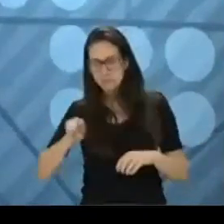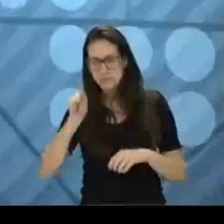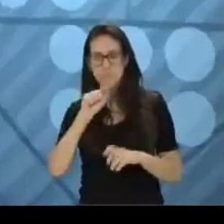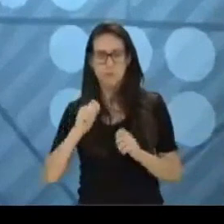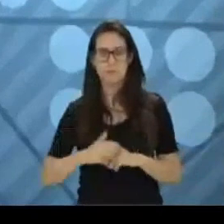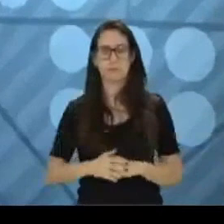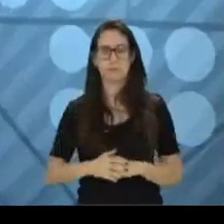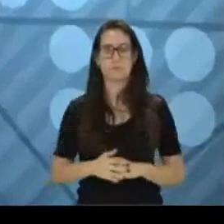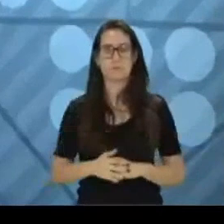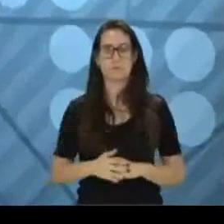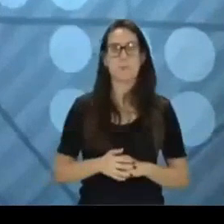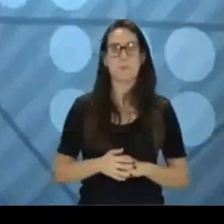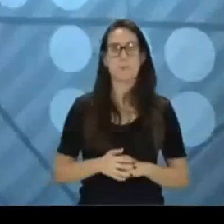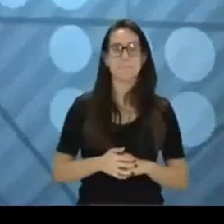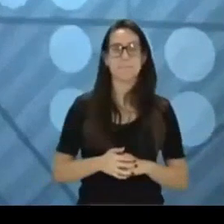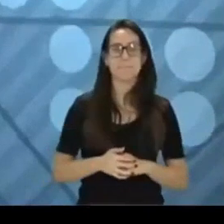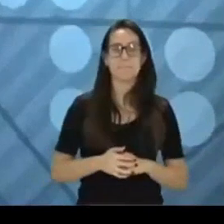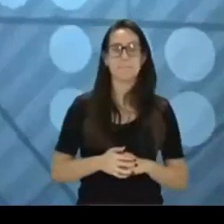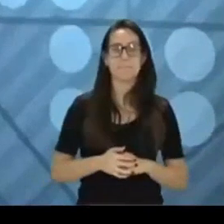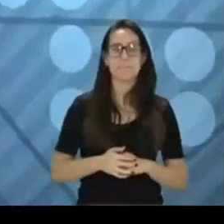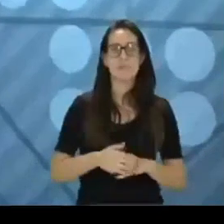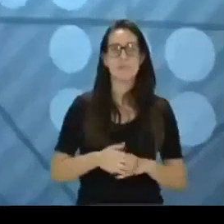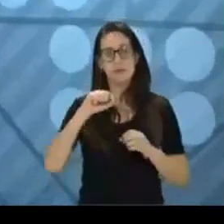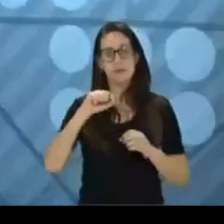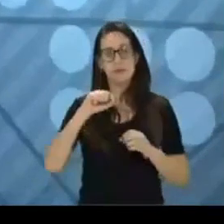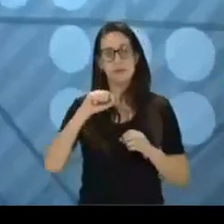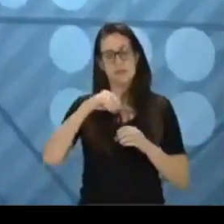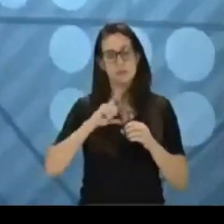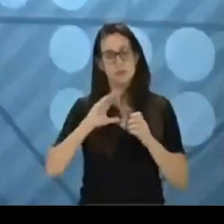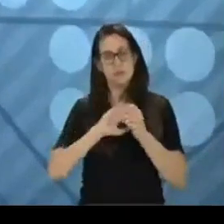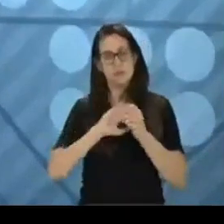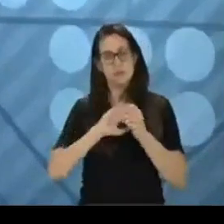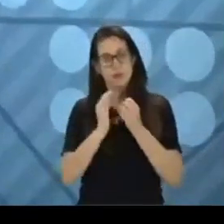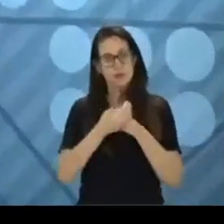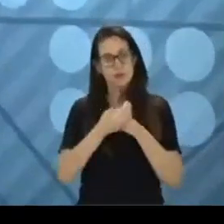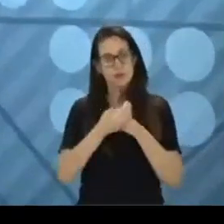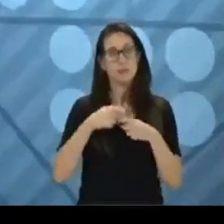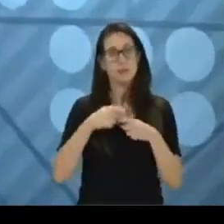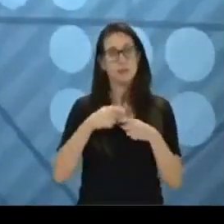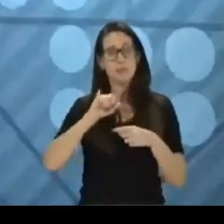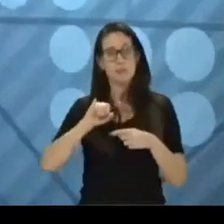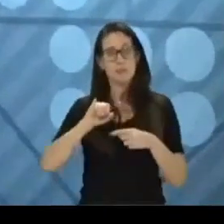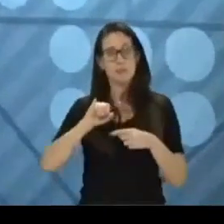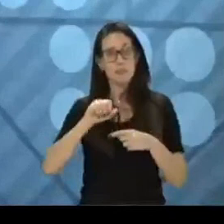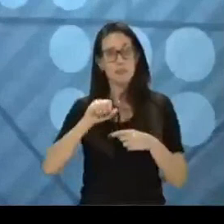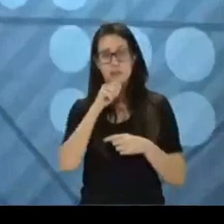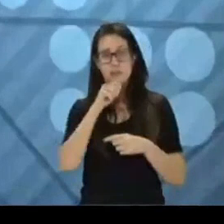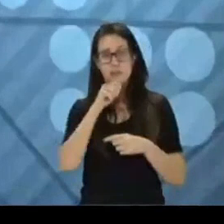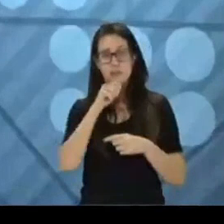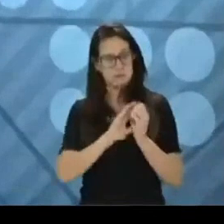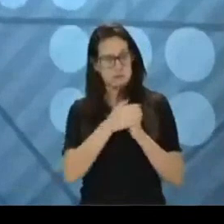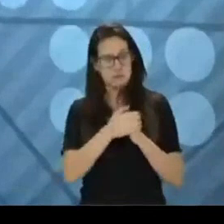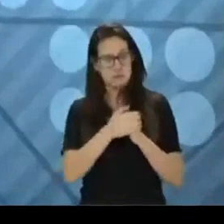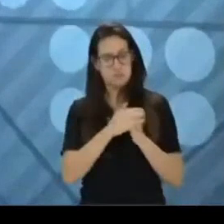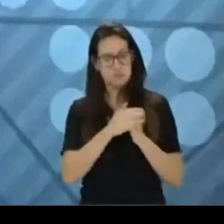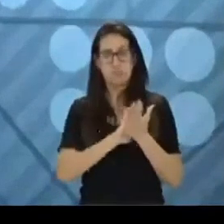nós definamos que ali exista uma membrana plasmática, porque se não existisse uma membrana plasmática, então o